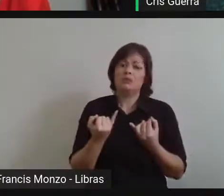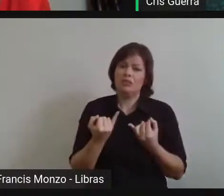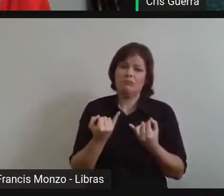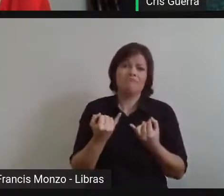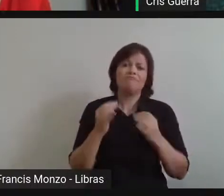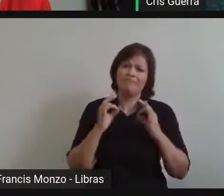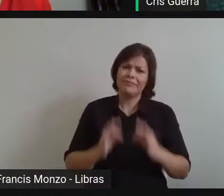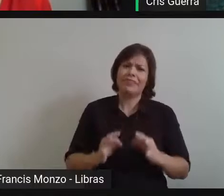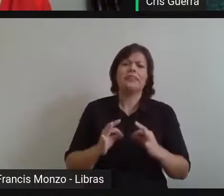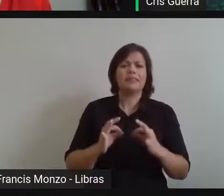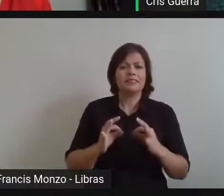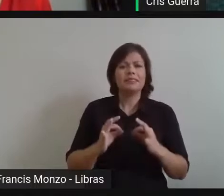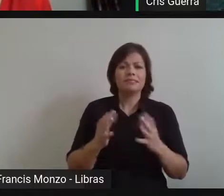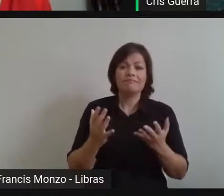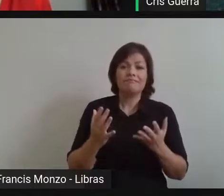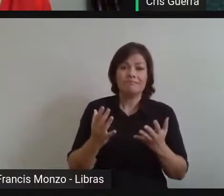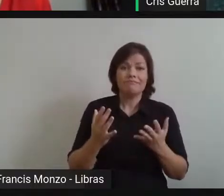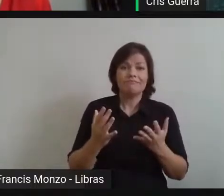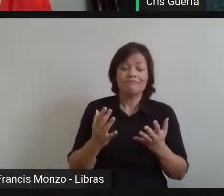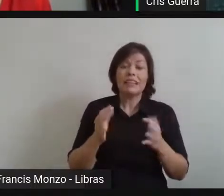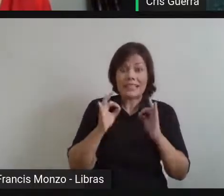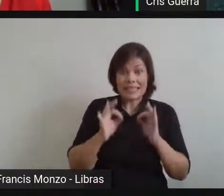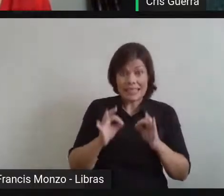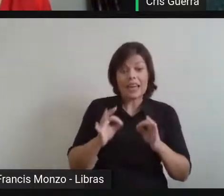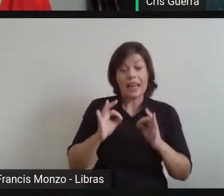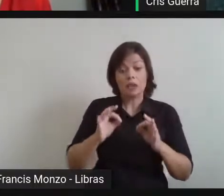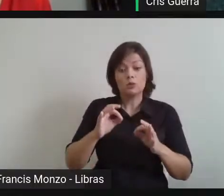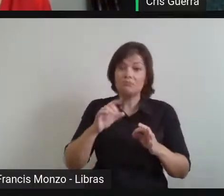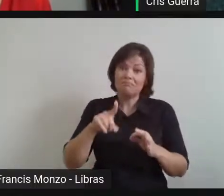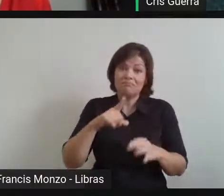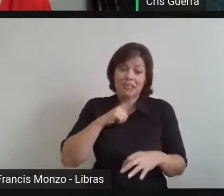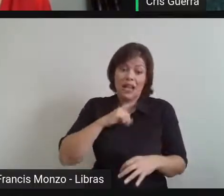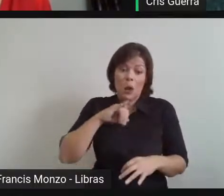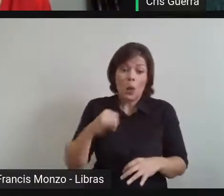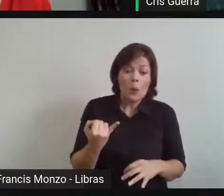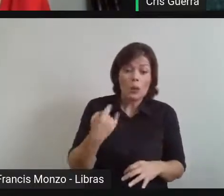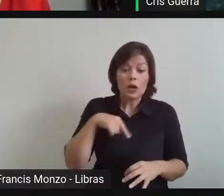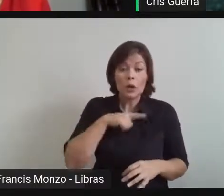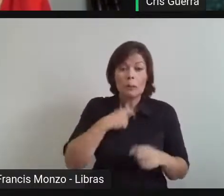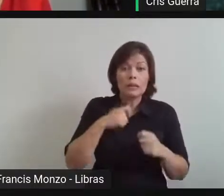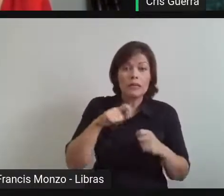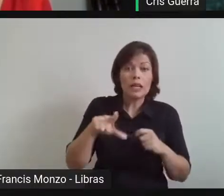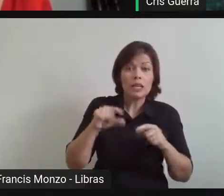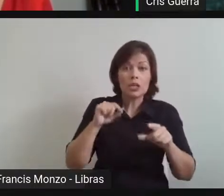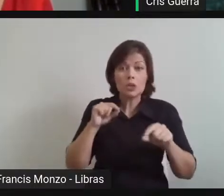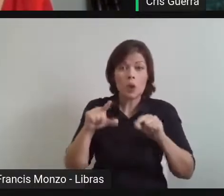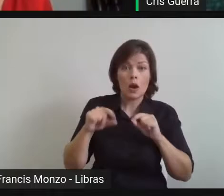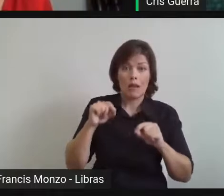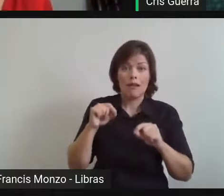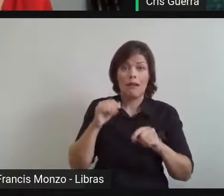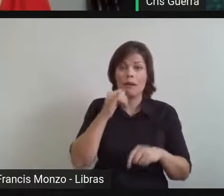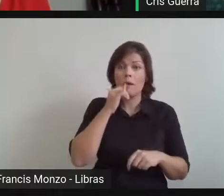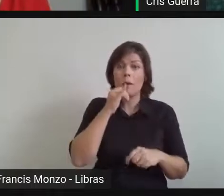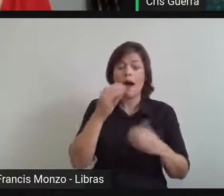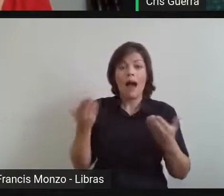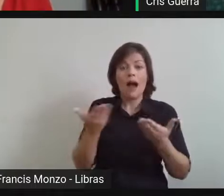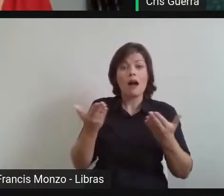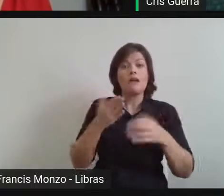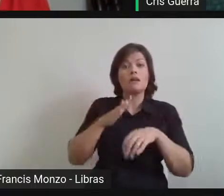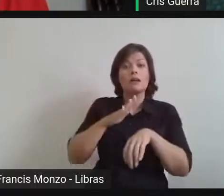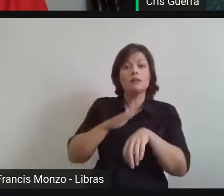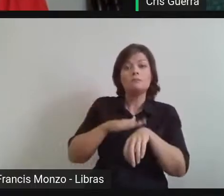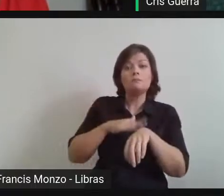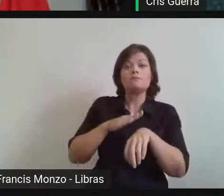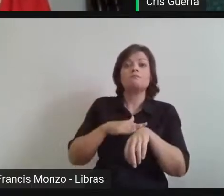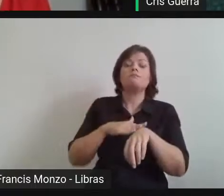oportunidade de a gente fazer as escolhas, né? Até nesse momento, a gente tem a possibilidade de falar eventualmente com um